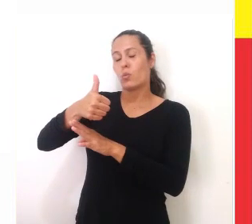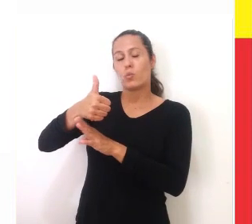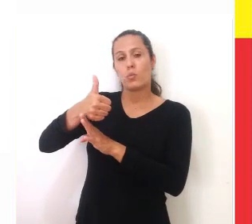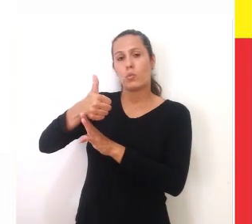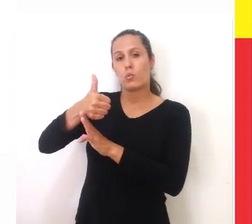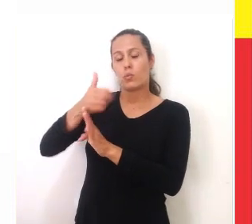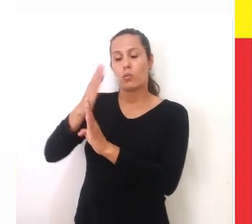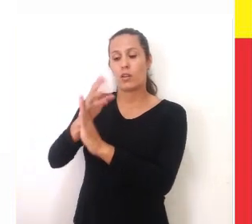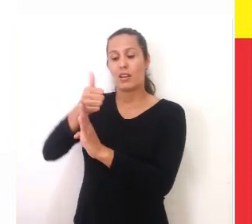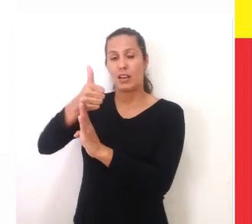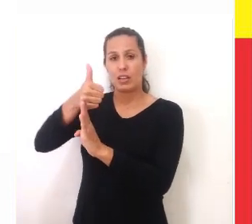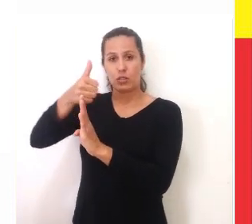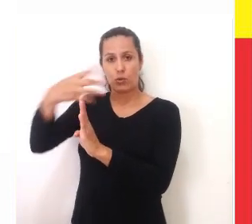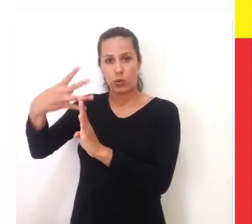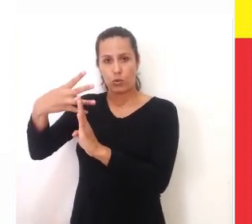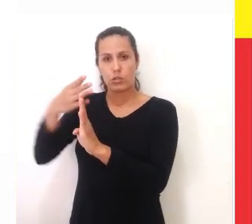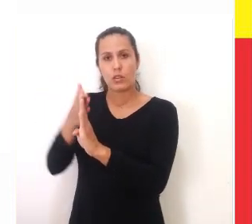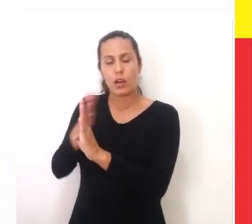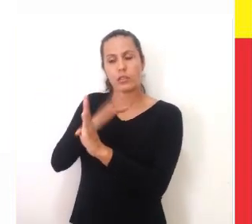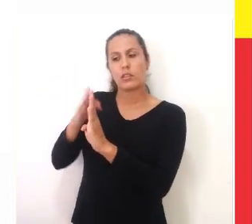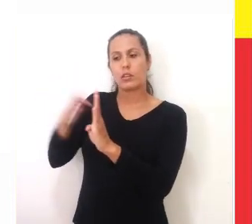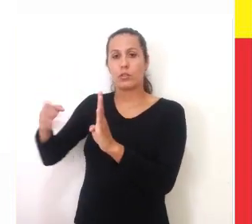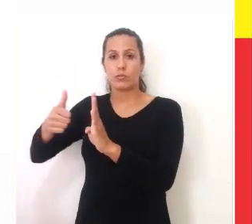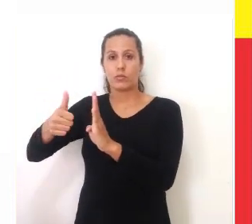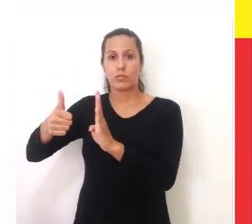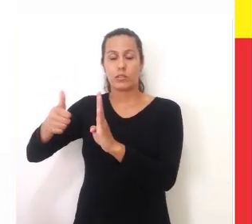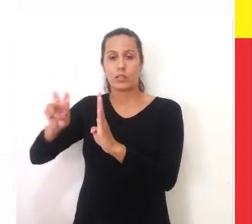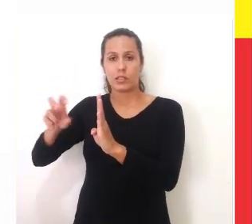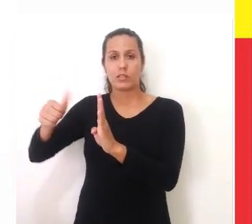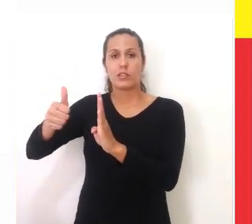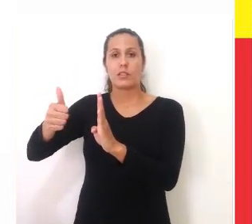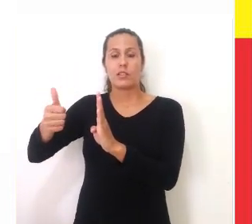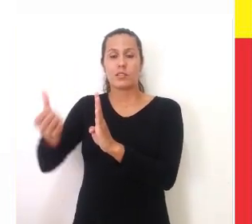do dia 14 e 4 dias depois,